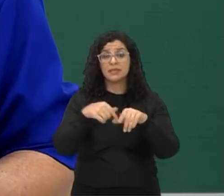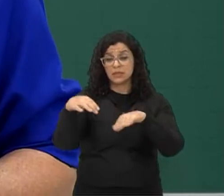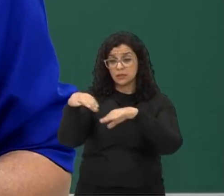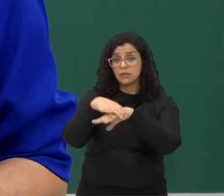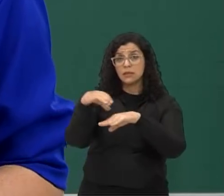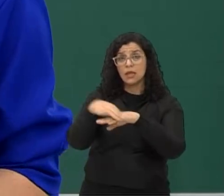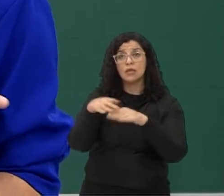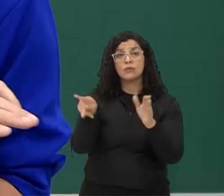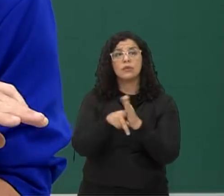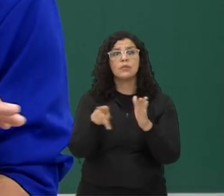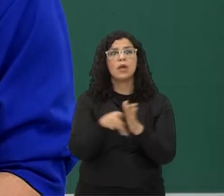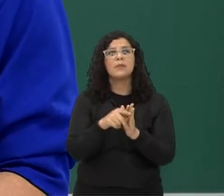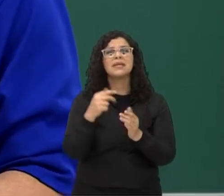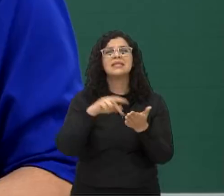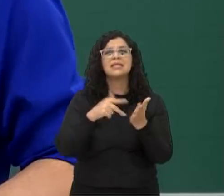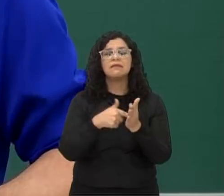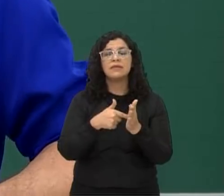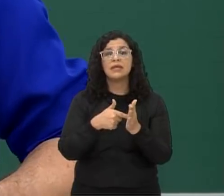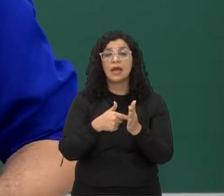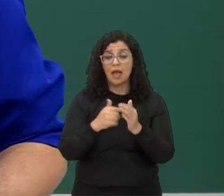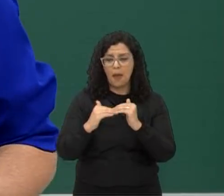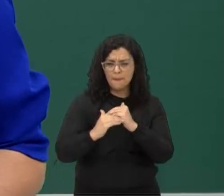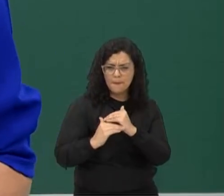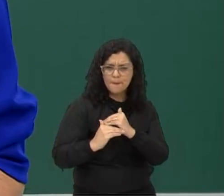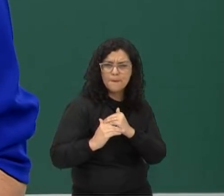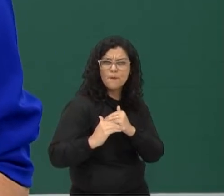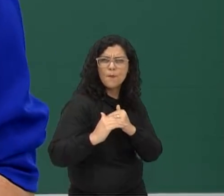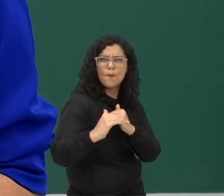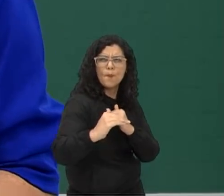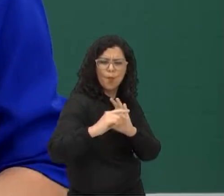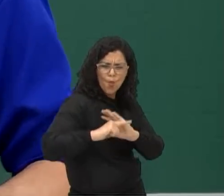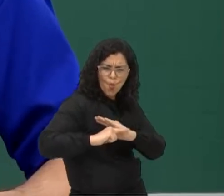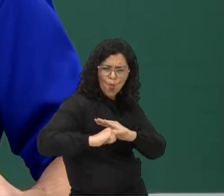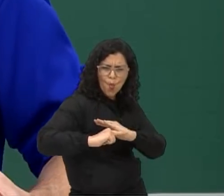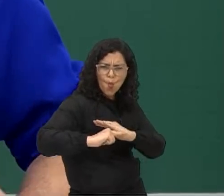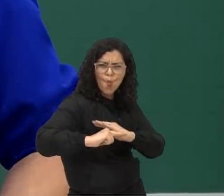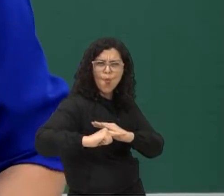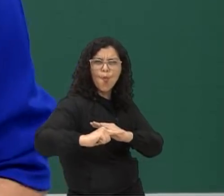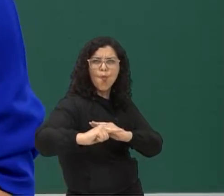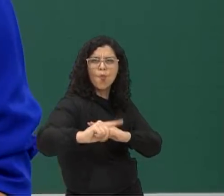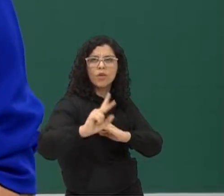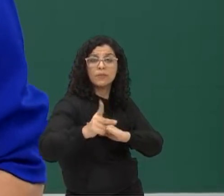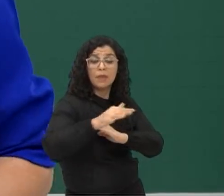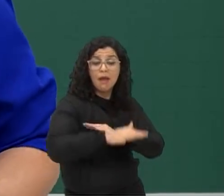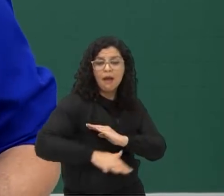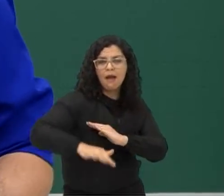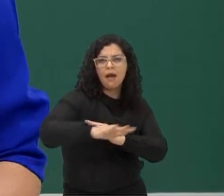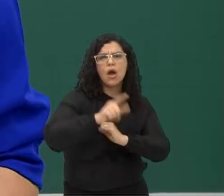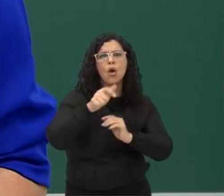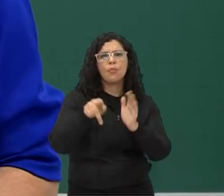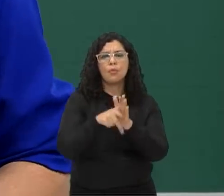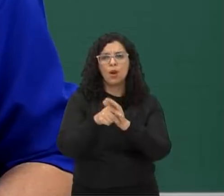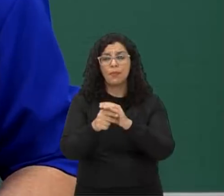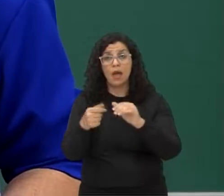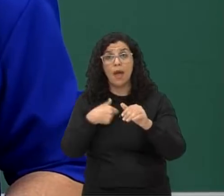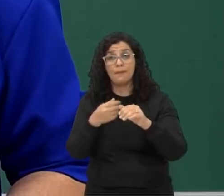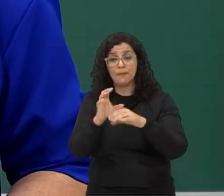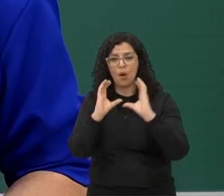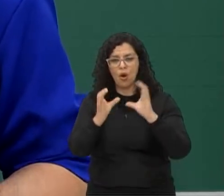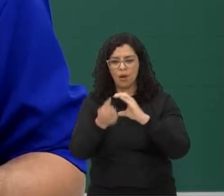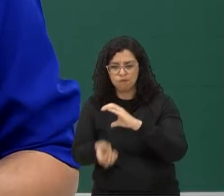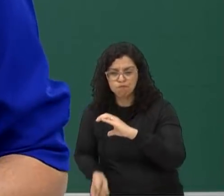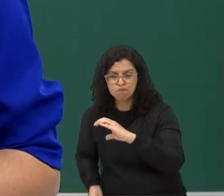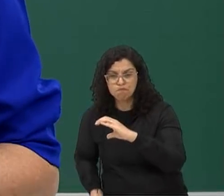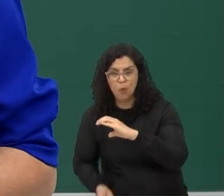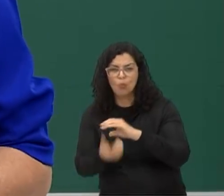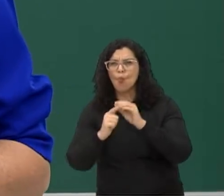calçado especial é para manter a pista sempre limpa, principalmente aquela área onde é feito o lançamento,